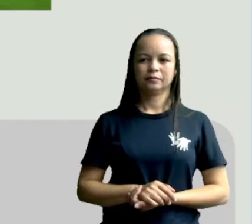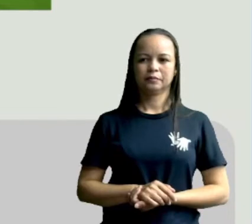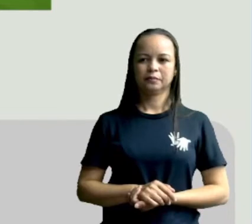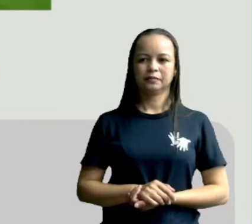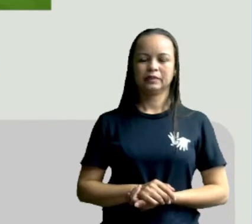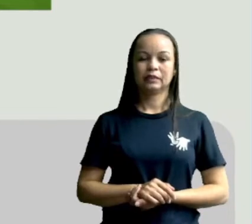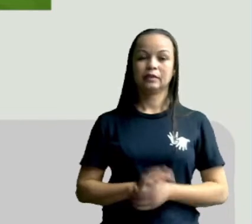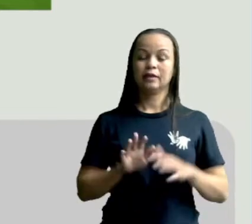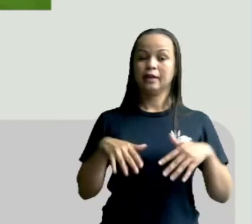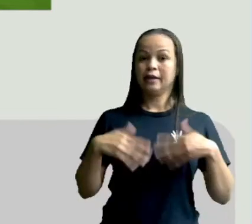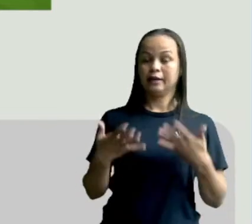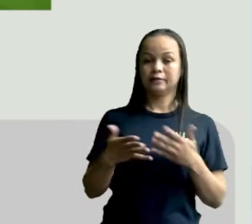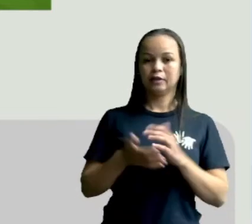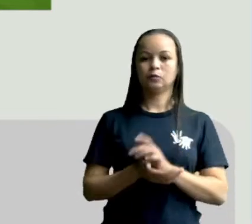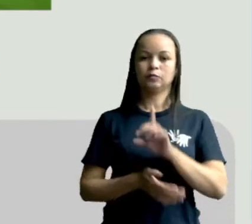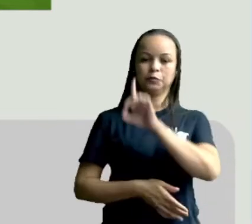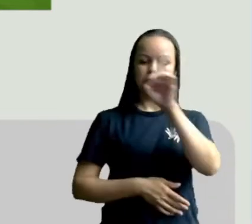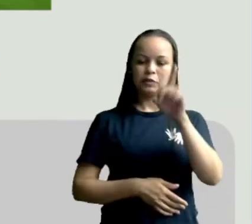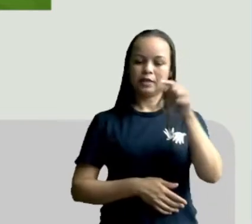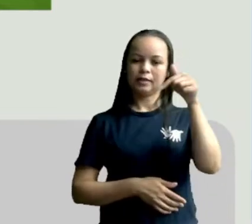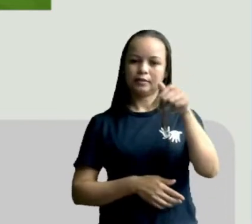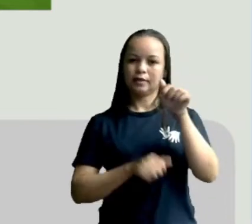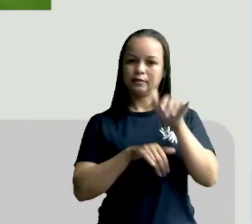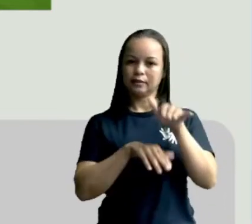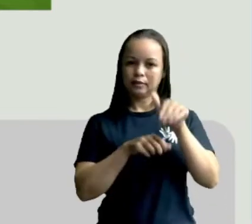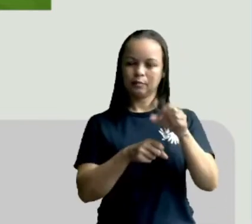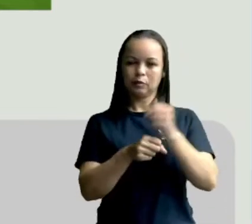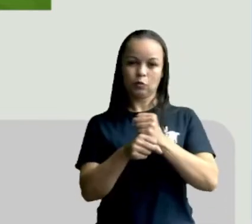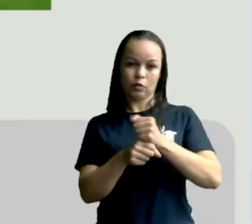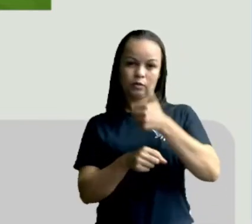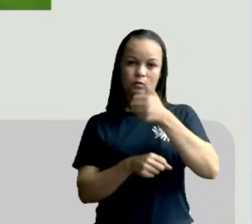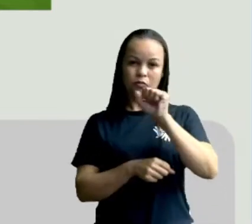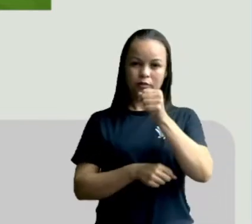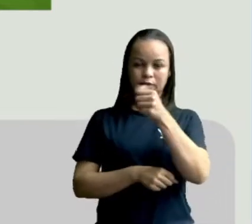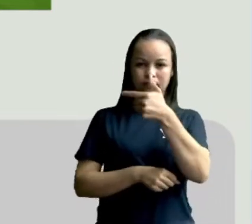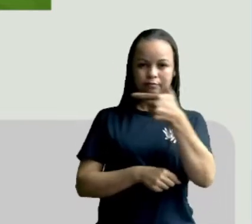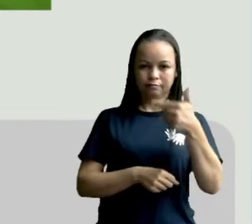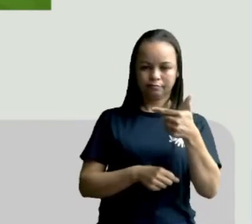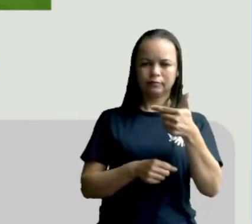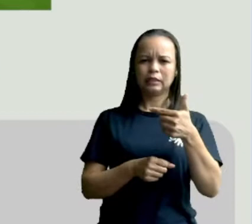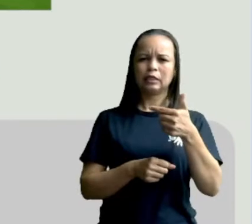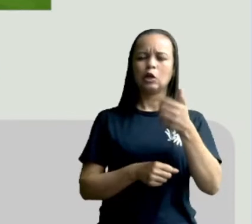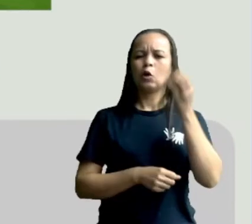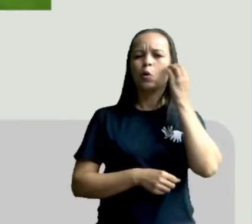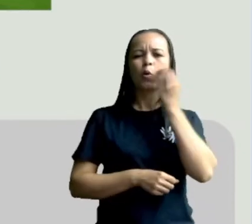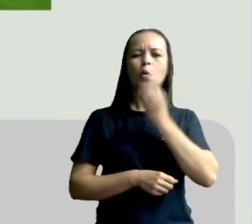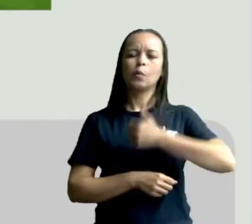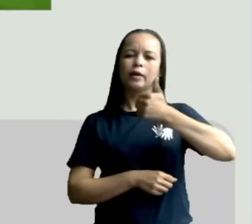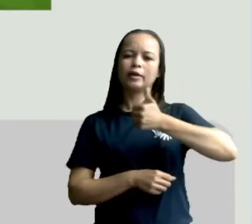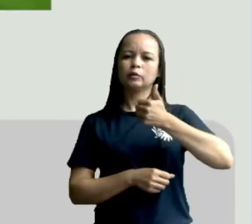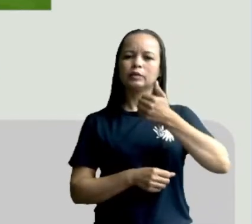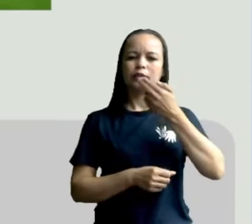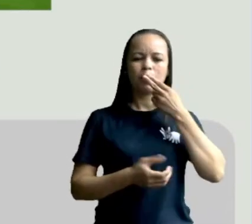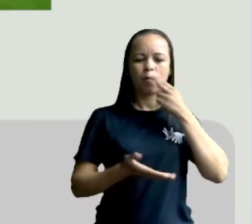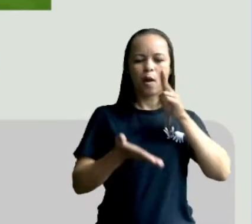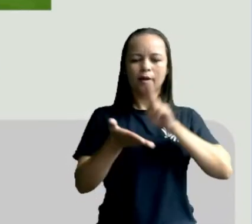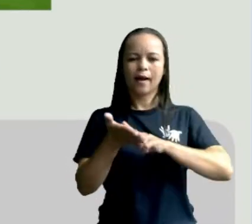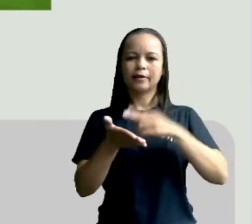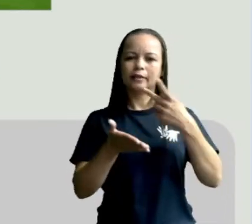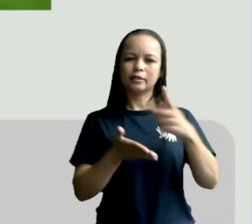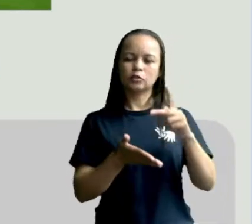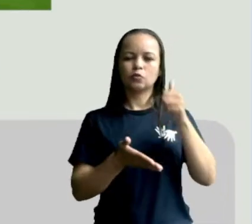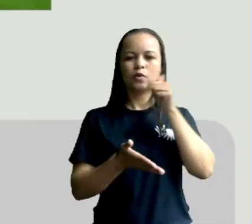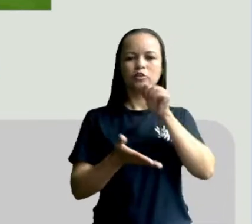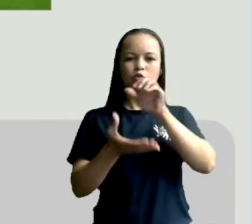Então, gente, no dia 7 de setembro de 1822, Dom Pedro recebeu uma carta de sua esposa Leopoldina.